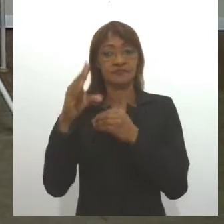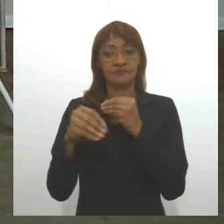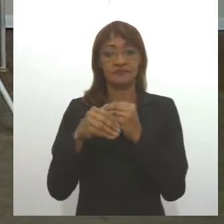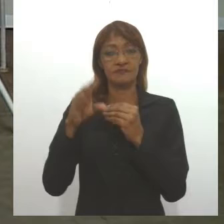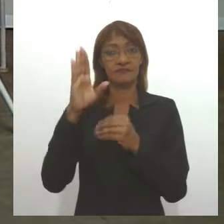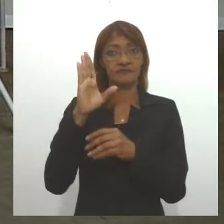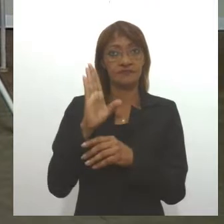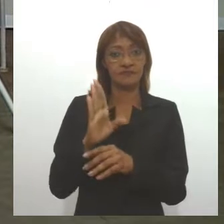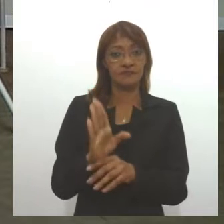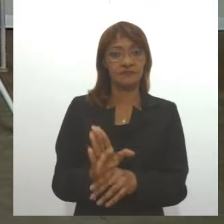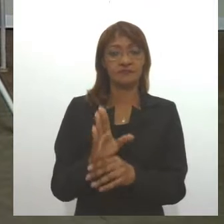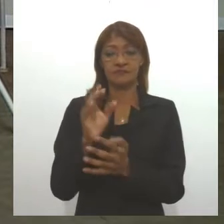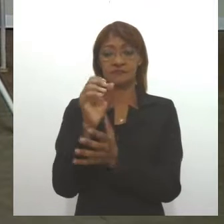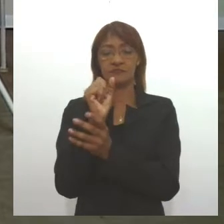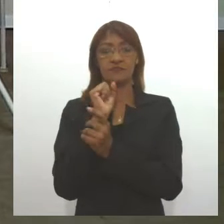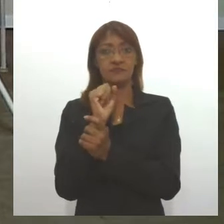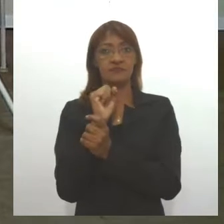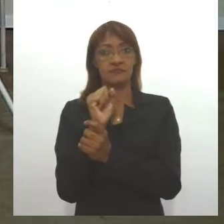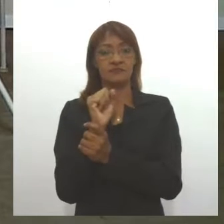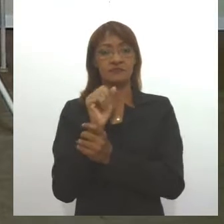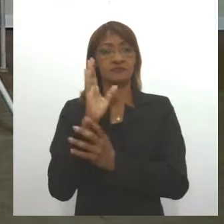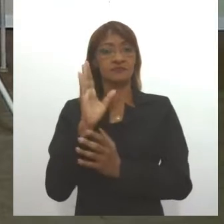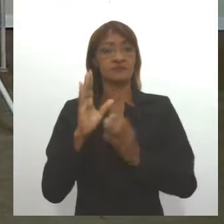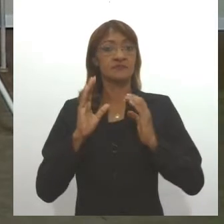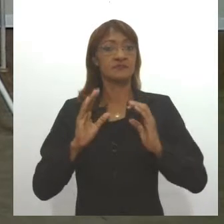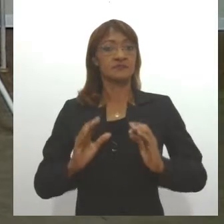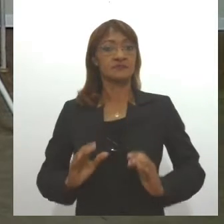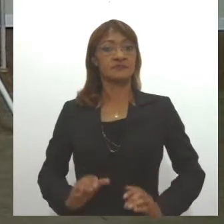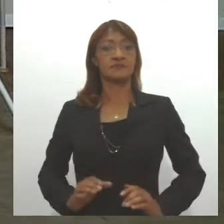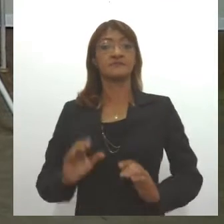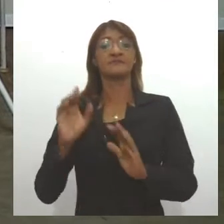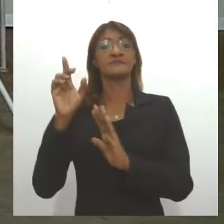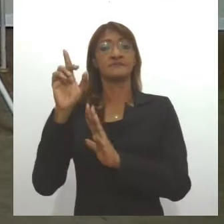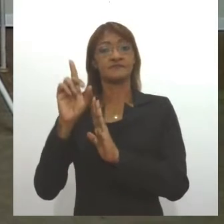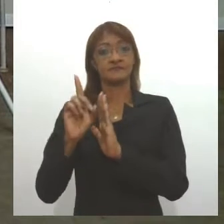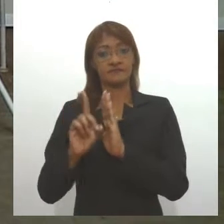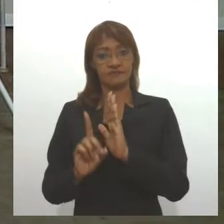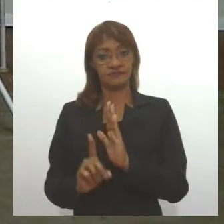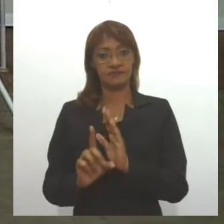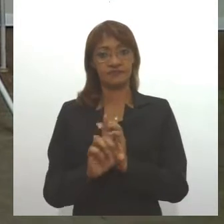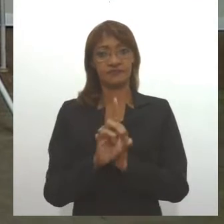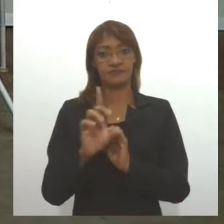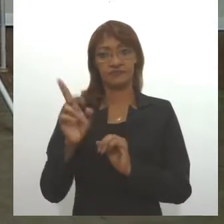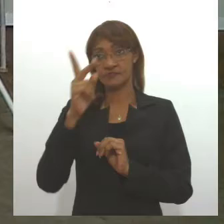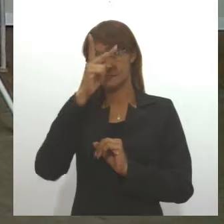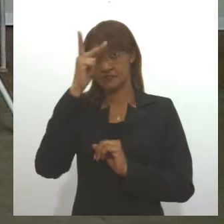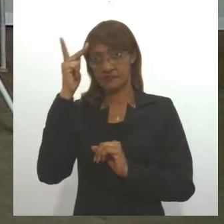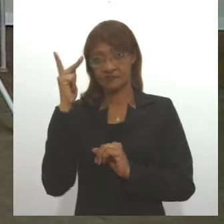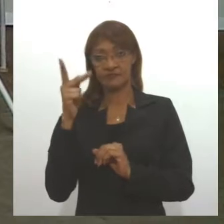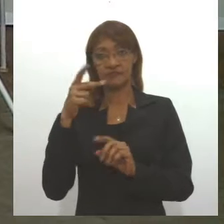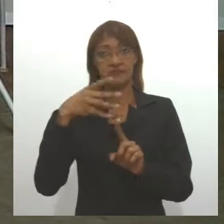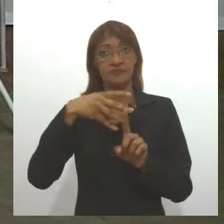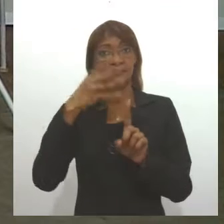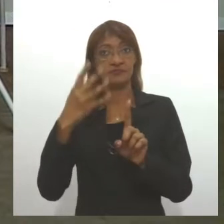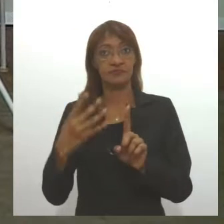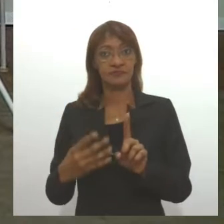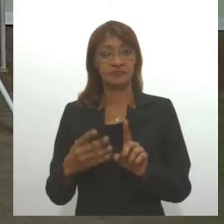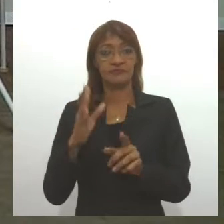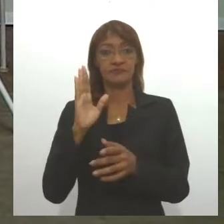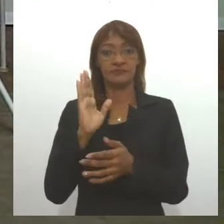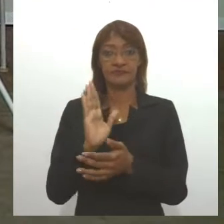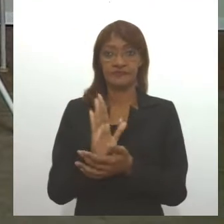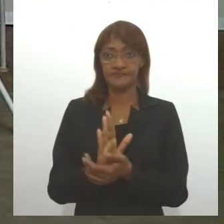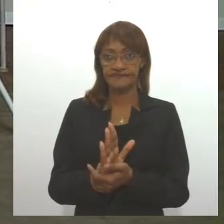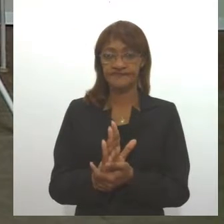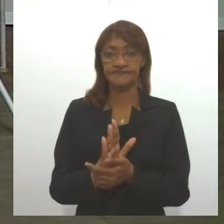que assegurem a promoção da cidadania e de direitos das pessoas LGBTQIA+. Quem vai conversar com a